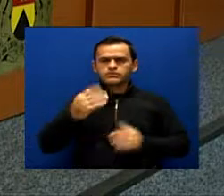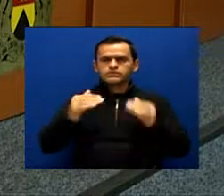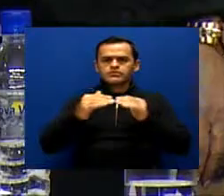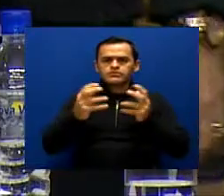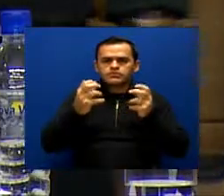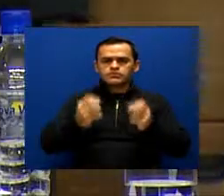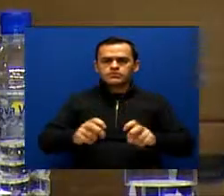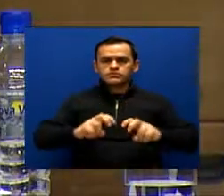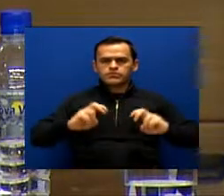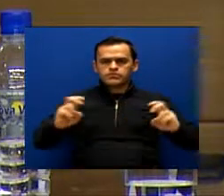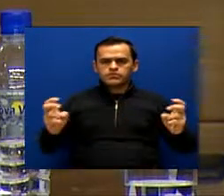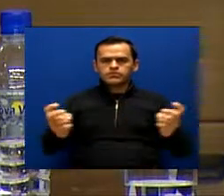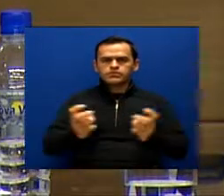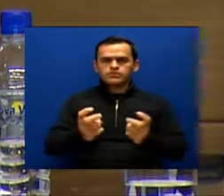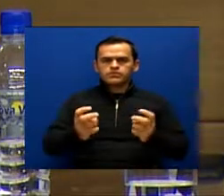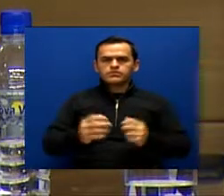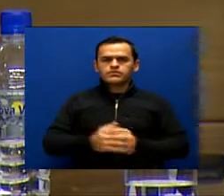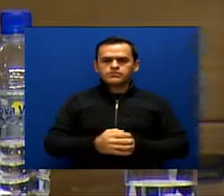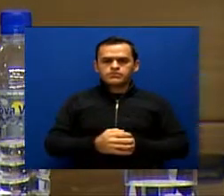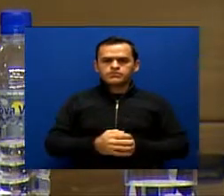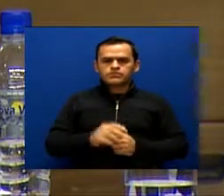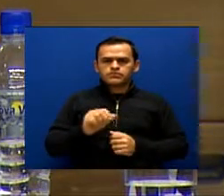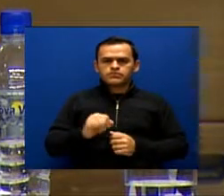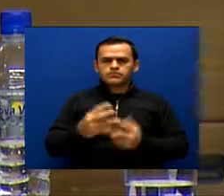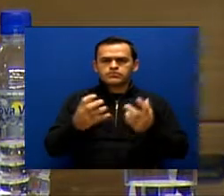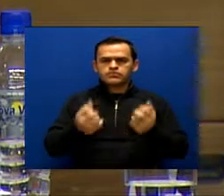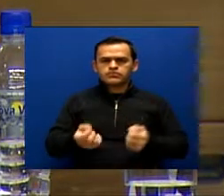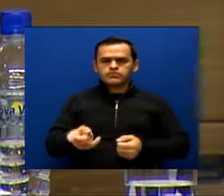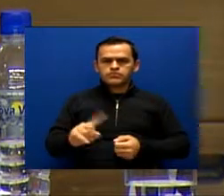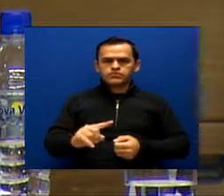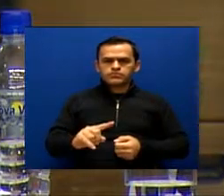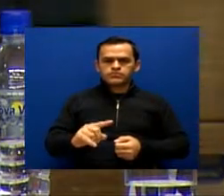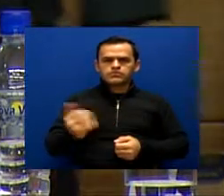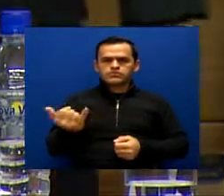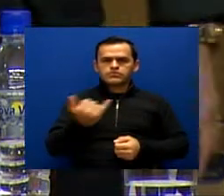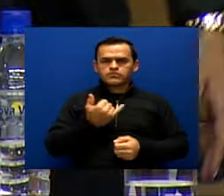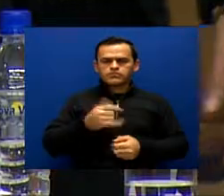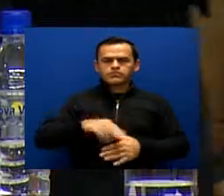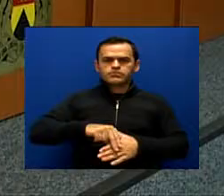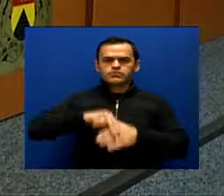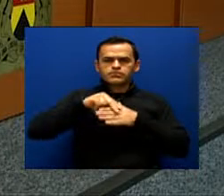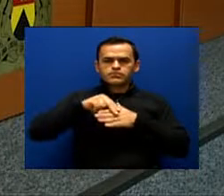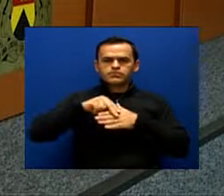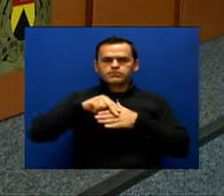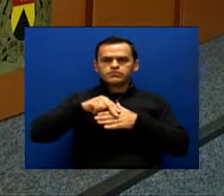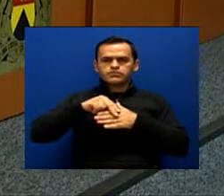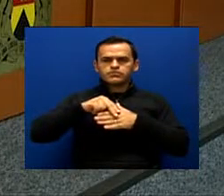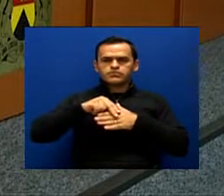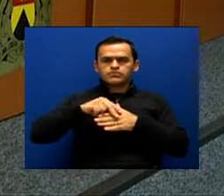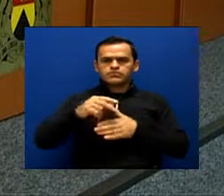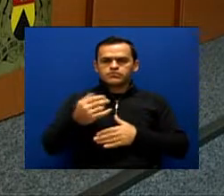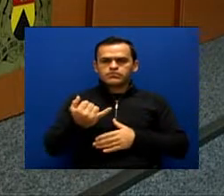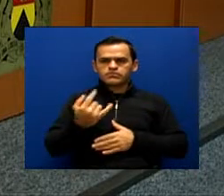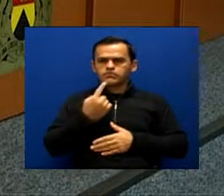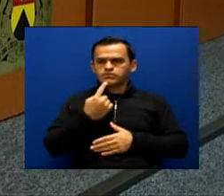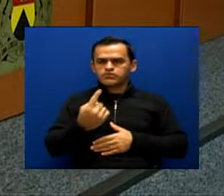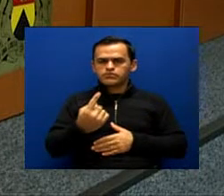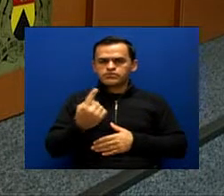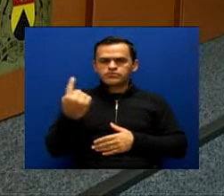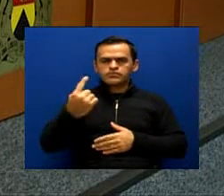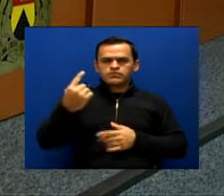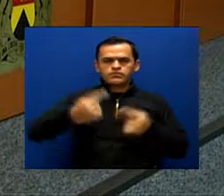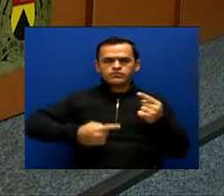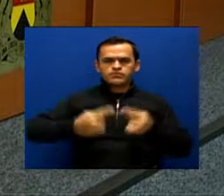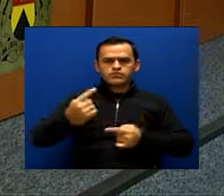concordam que permaneçam como estão, ou os que são contra, o que se manifeste. O líder quer falar. Não. Entrou em primeira discussão,